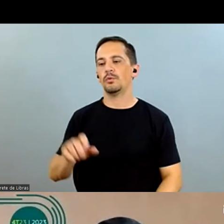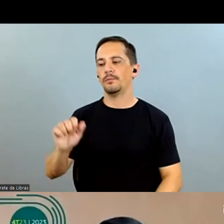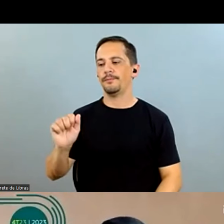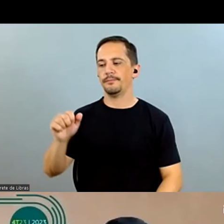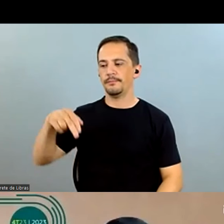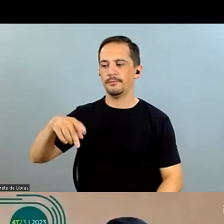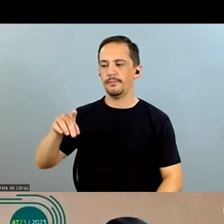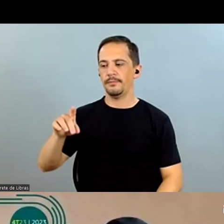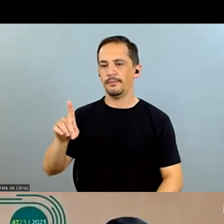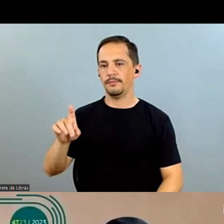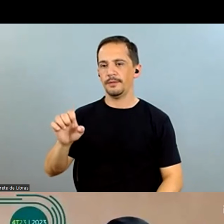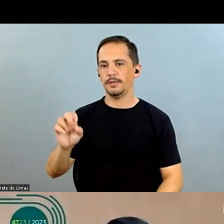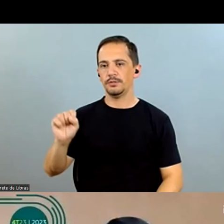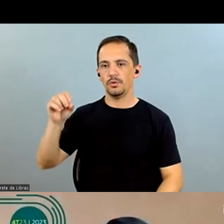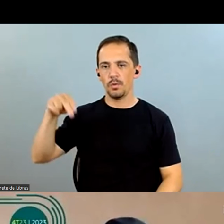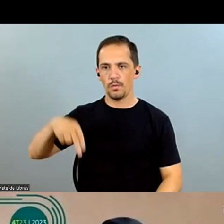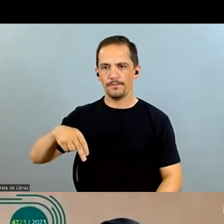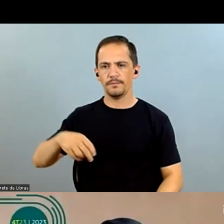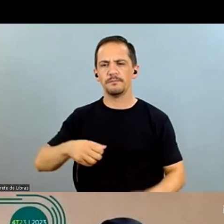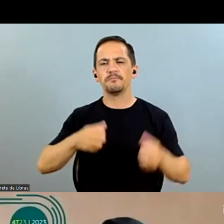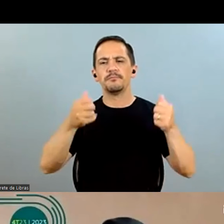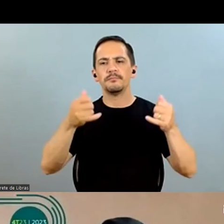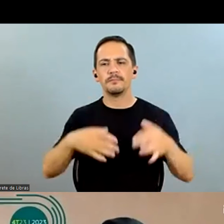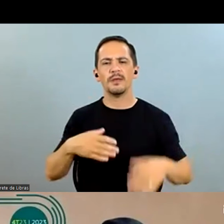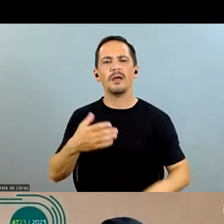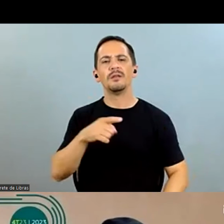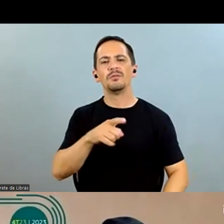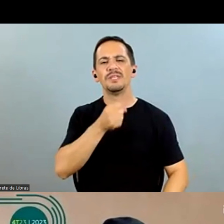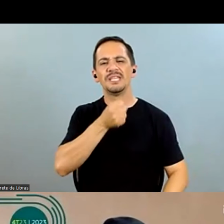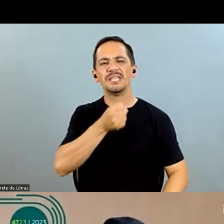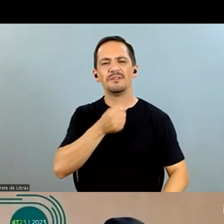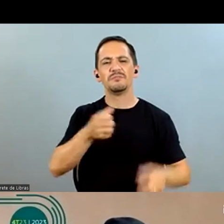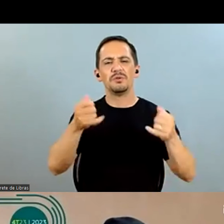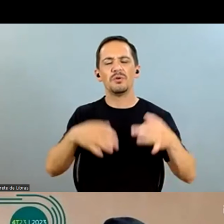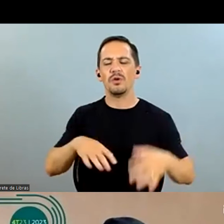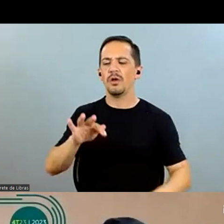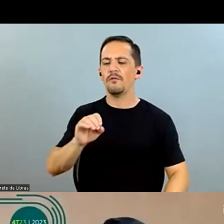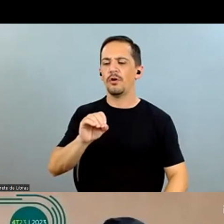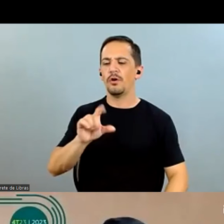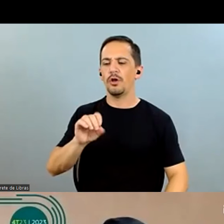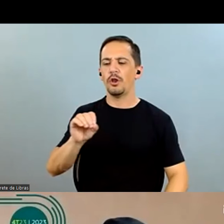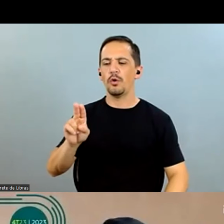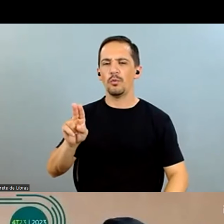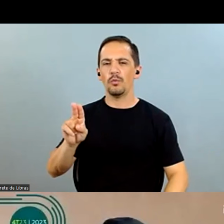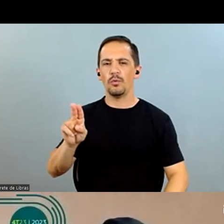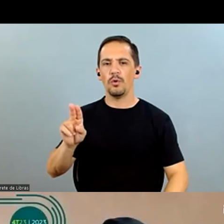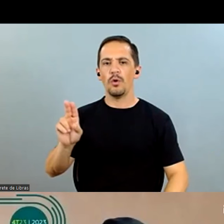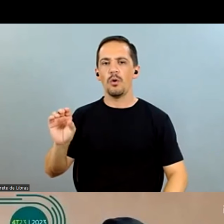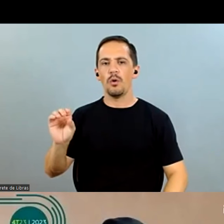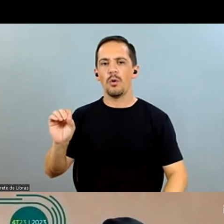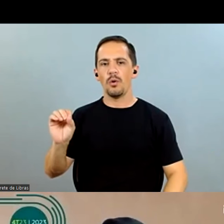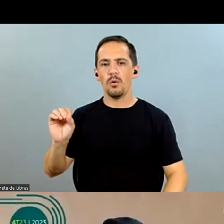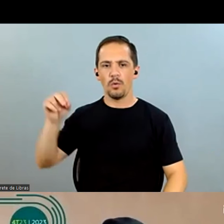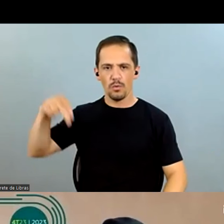falar sobre o follow on de ações que viu o Sérgio falando em uma entrevista dias atrás o follow on que Eu mencionei em